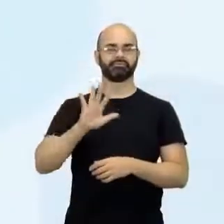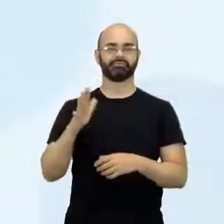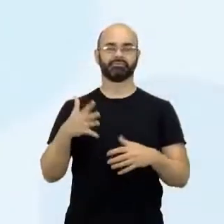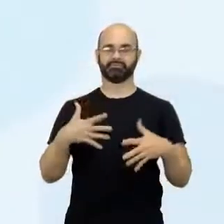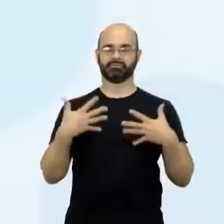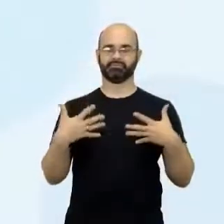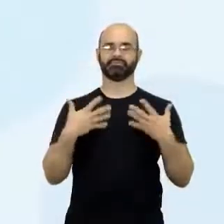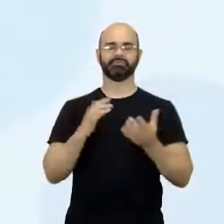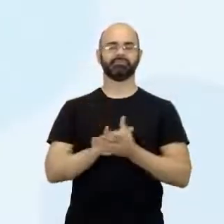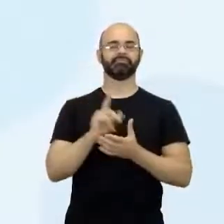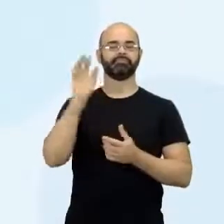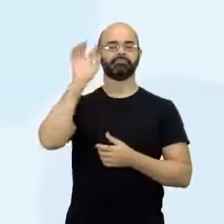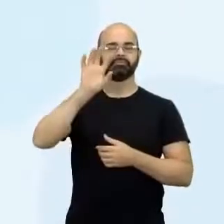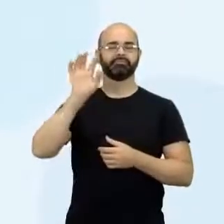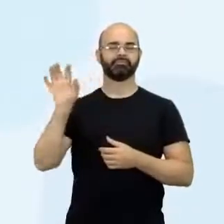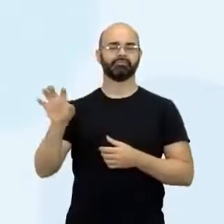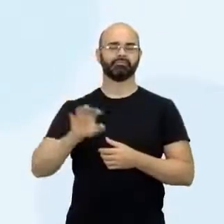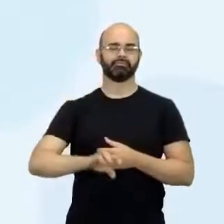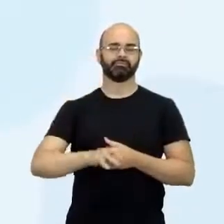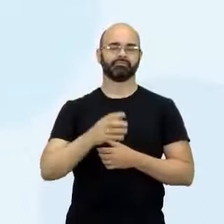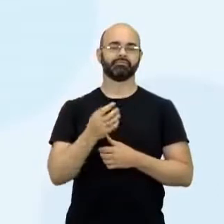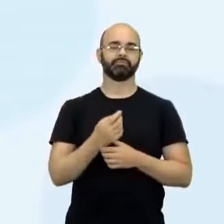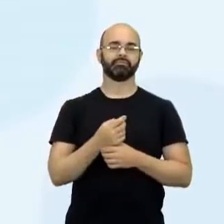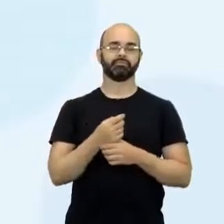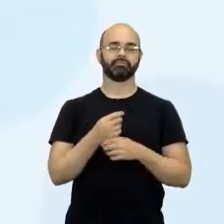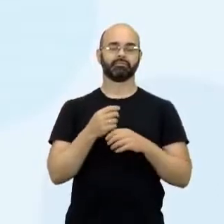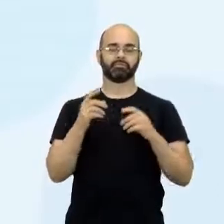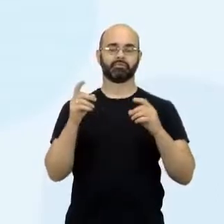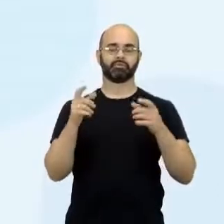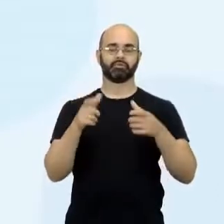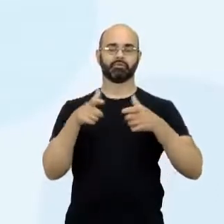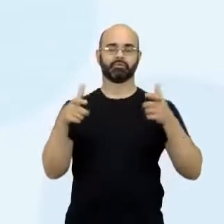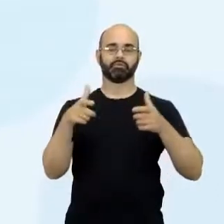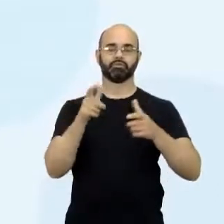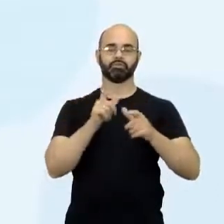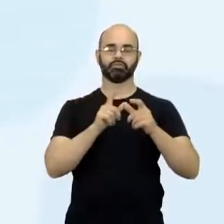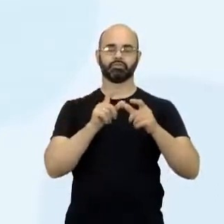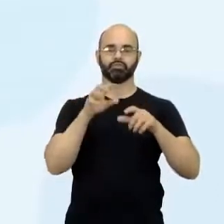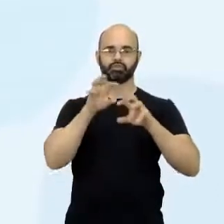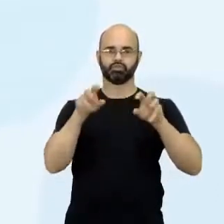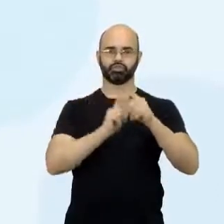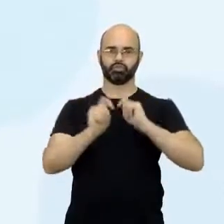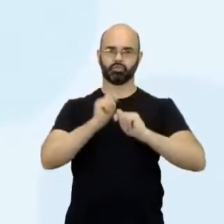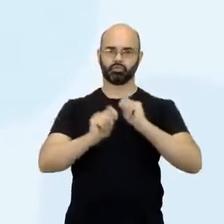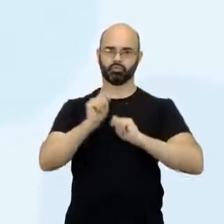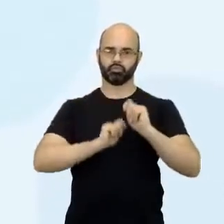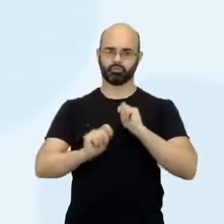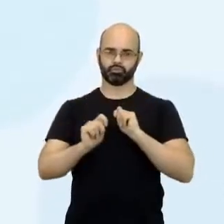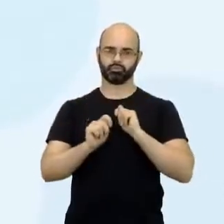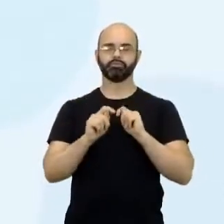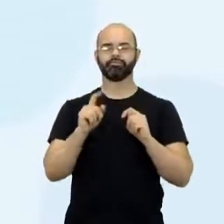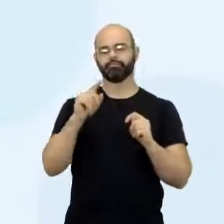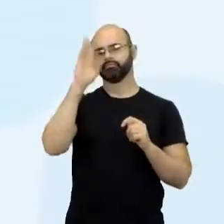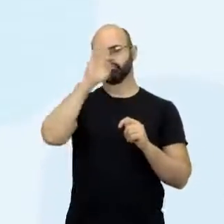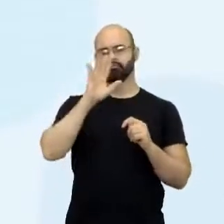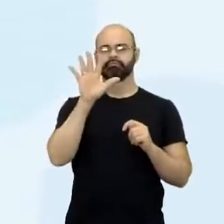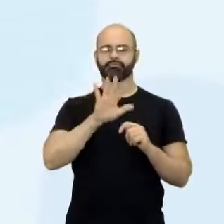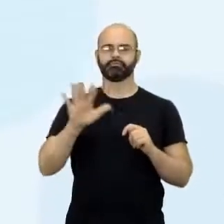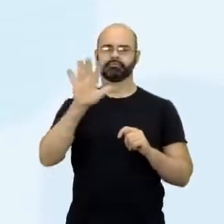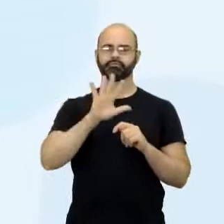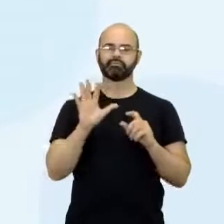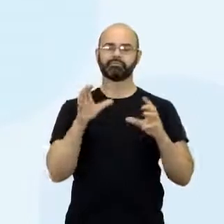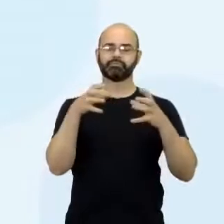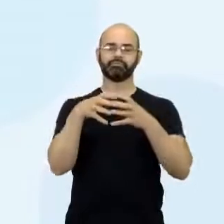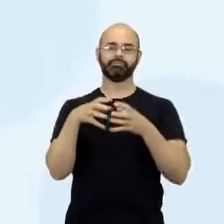das macro-regiões geoeconômicas. A gente sabe que o Brasil tem lá, né, também lá uma divisão regional, né? Mas